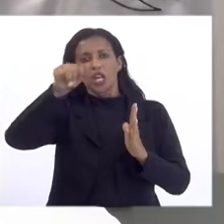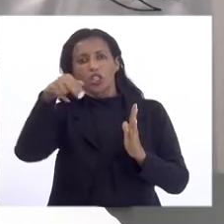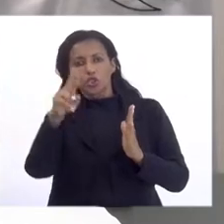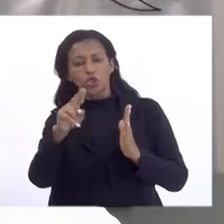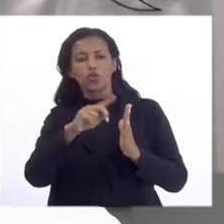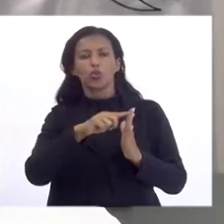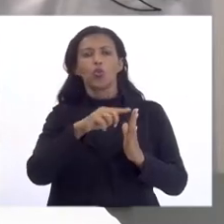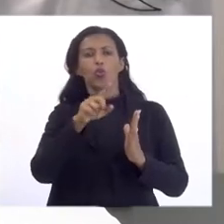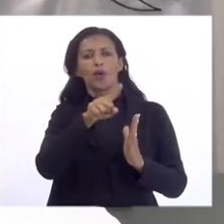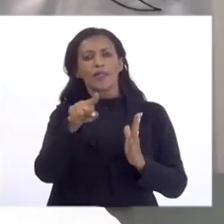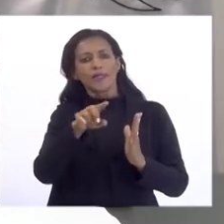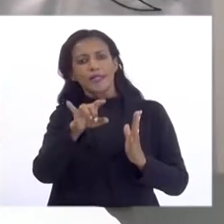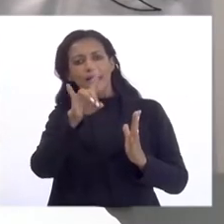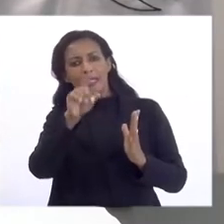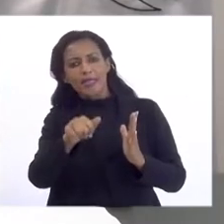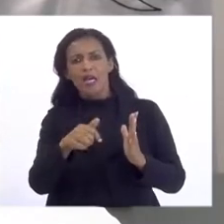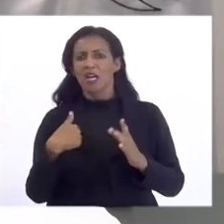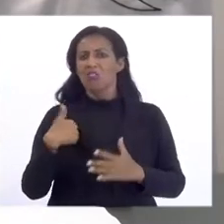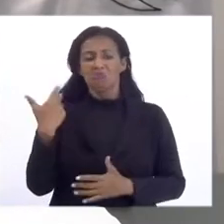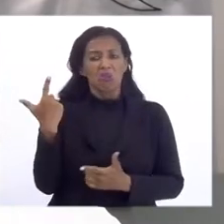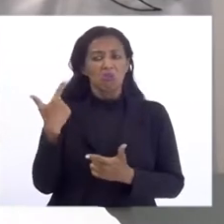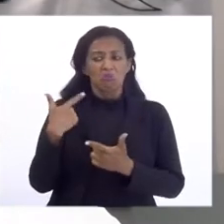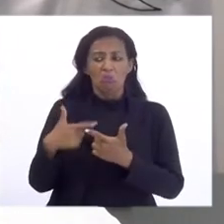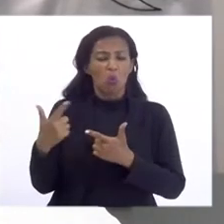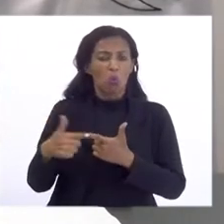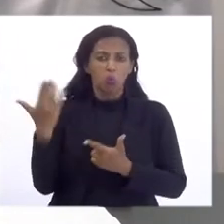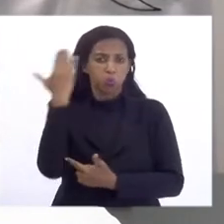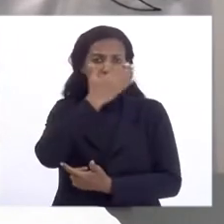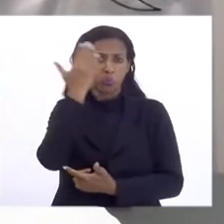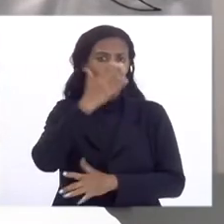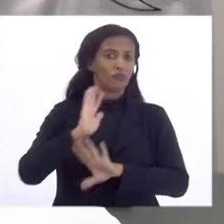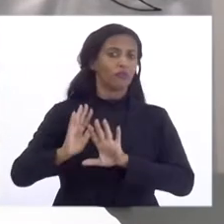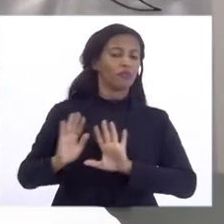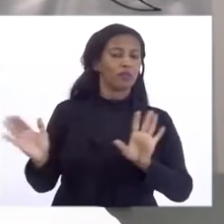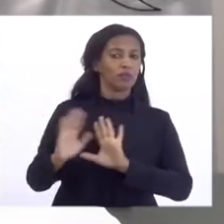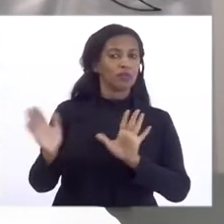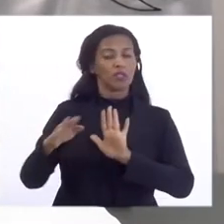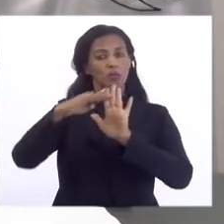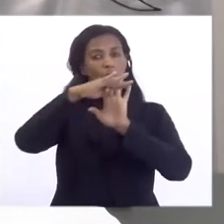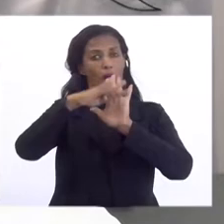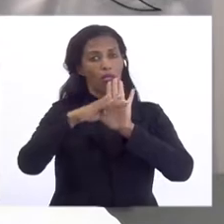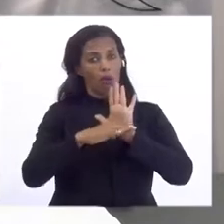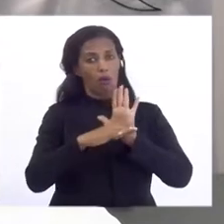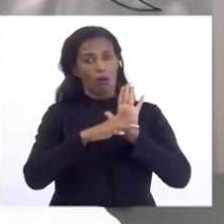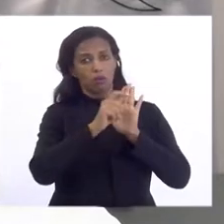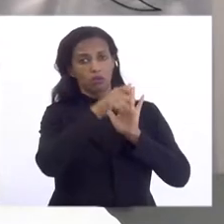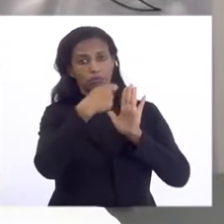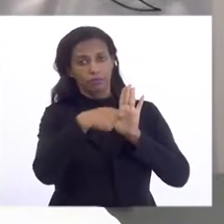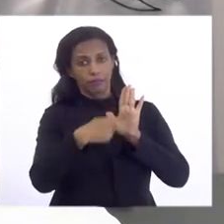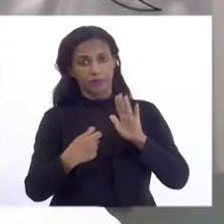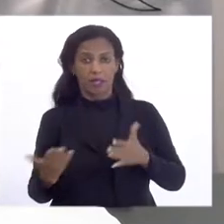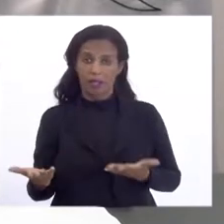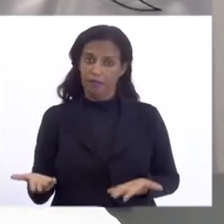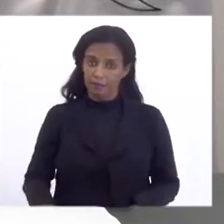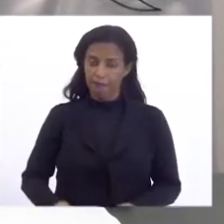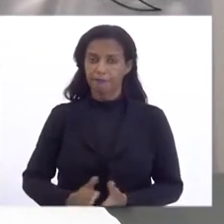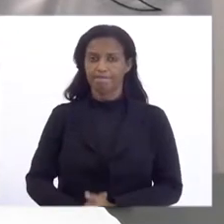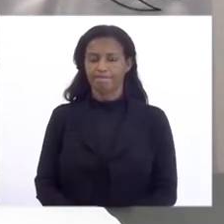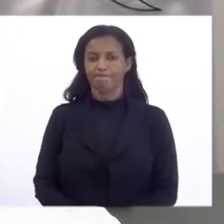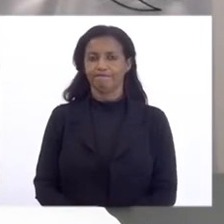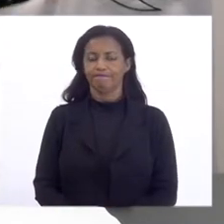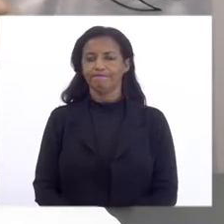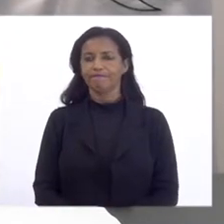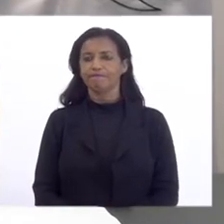de apresentação. O que eu também não vejo nenhum problema. A ordem de autores, né? Mas enfim. Mas esse Márcio, é o